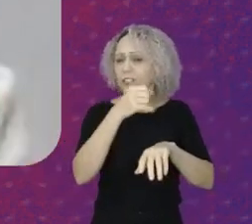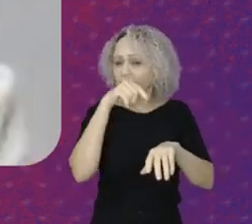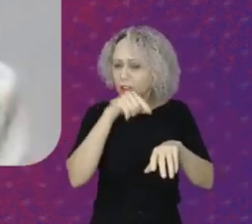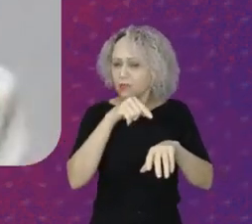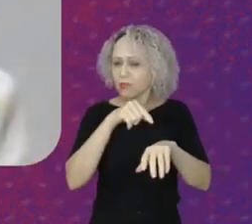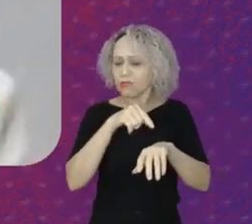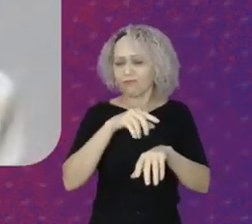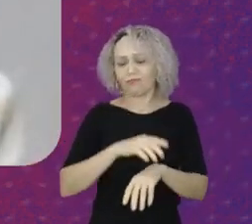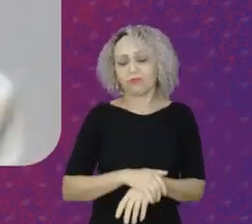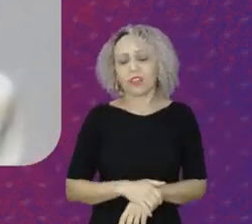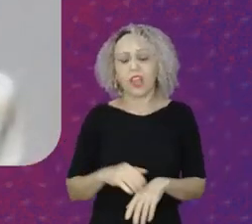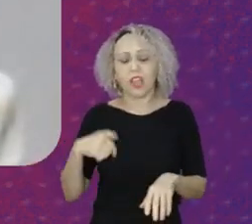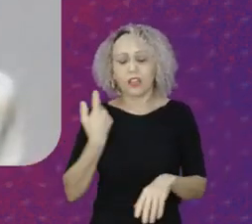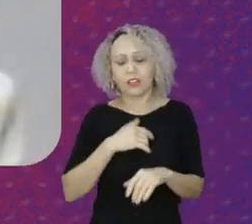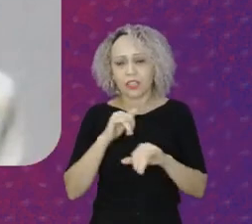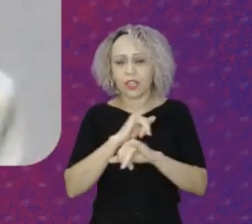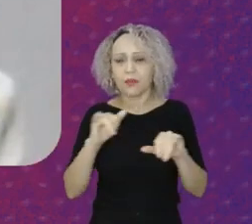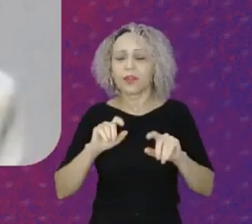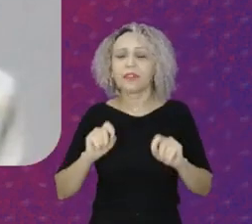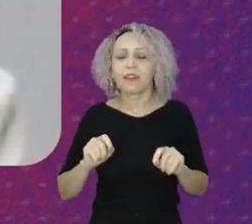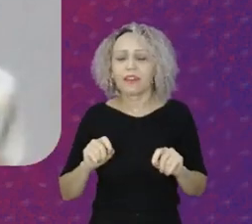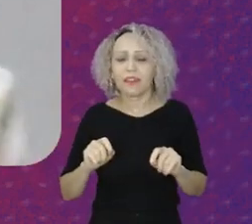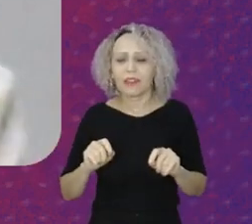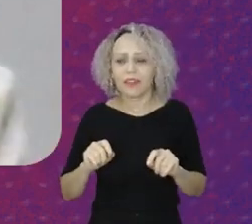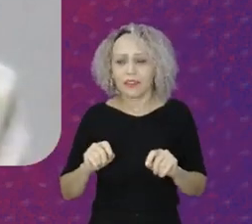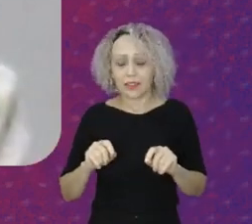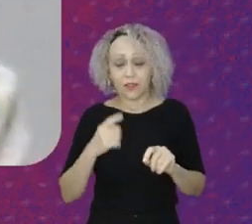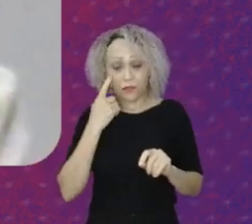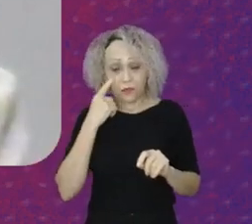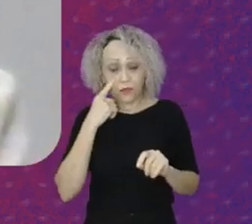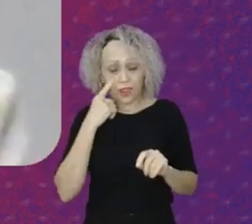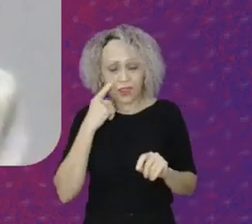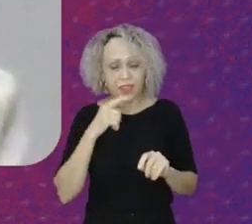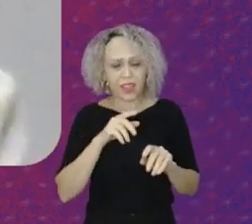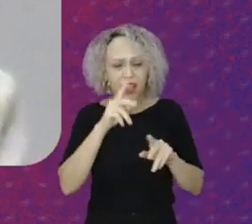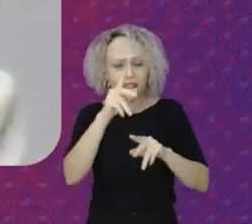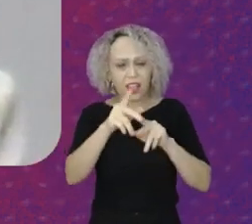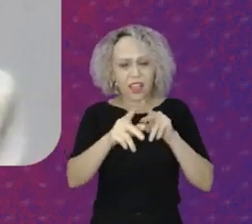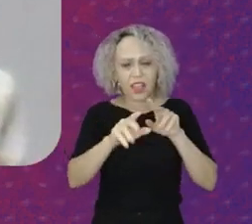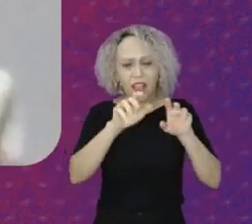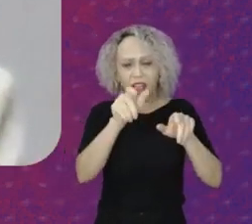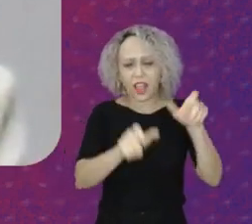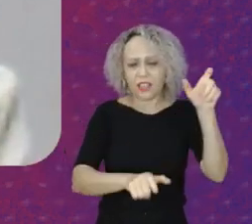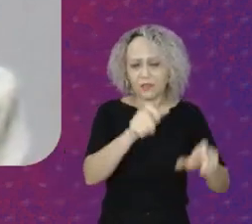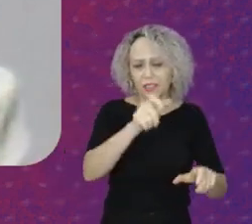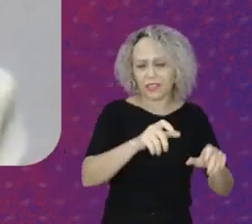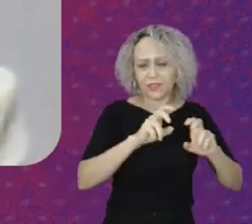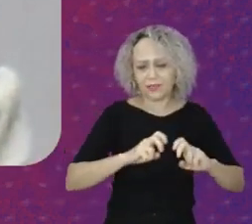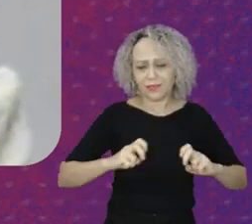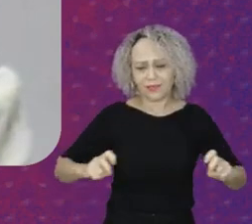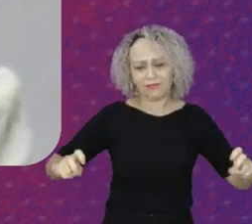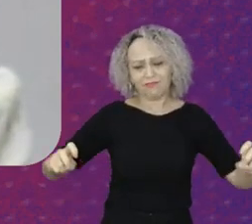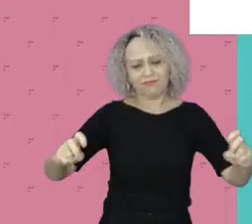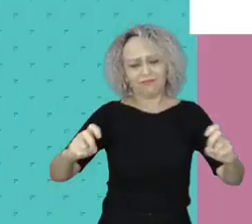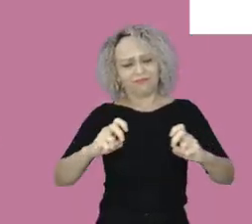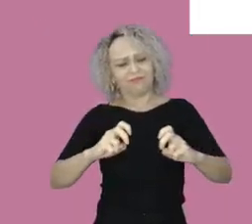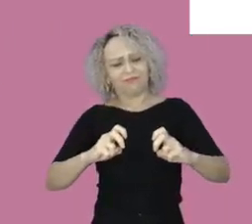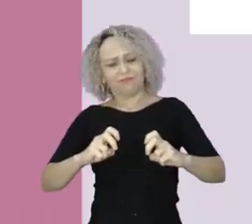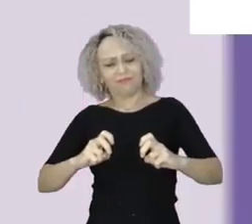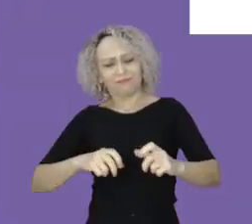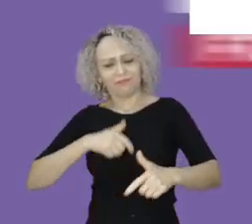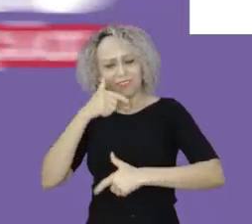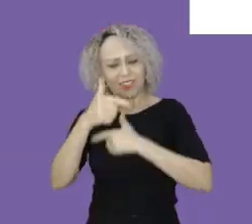esse sabor que foi ter gente junta fazendo uma grande ciranda, uma ciranda pela